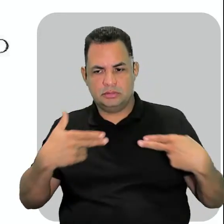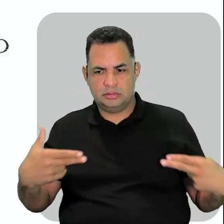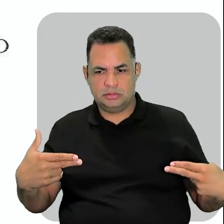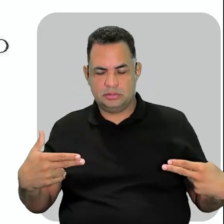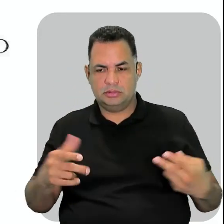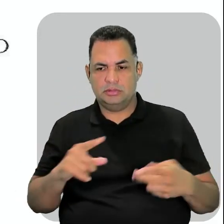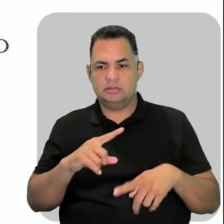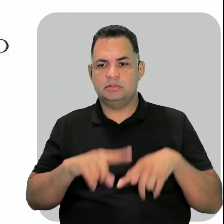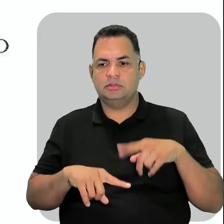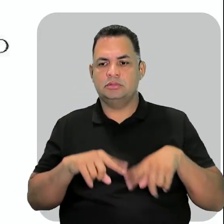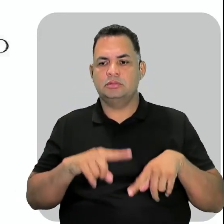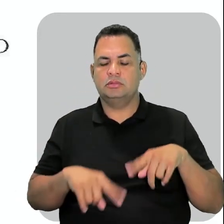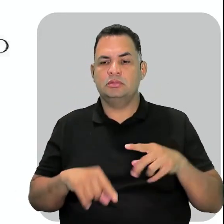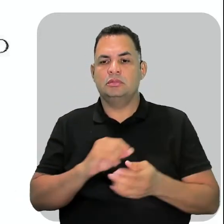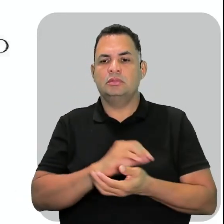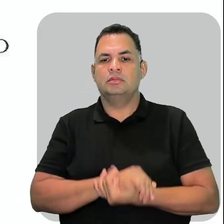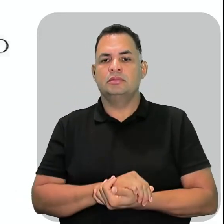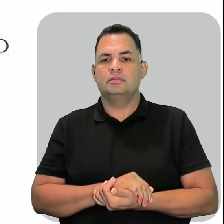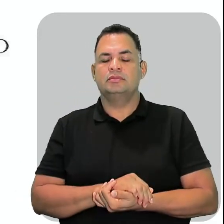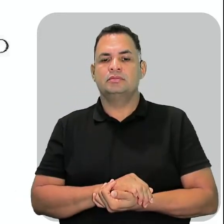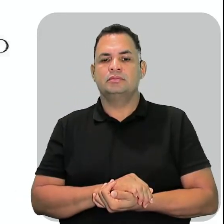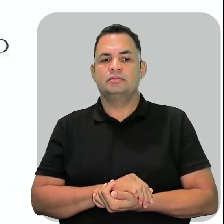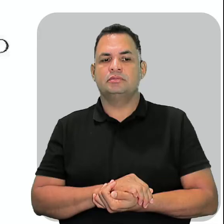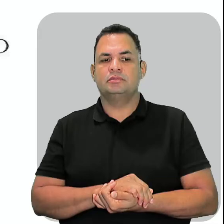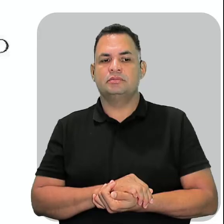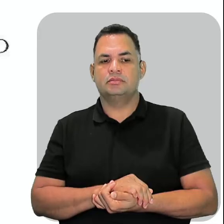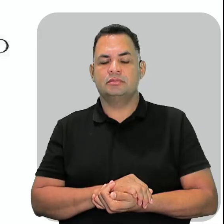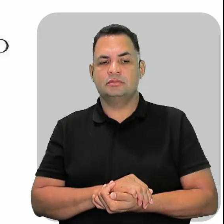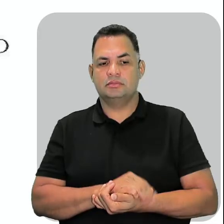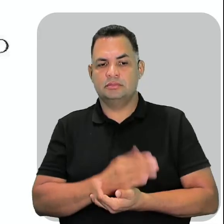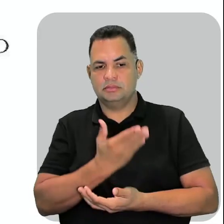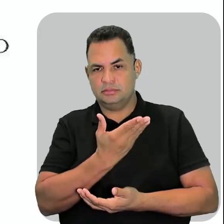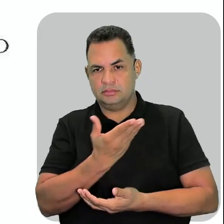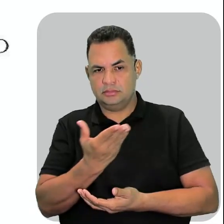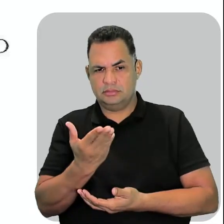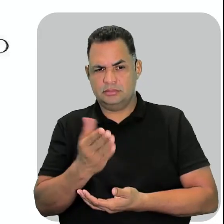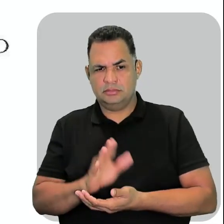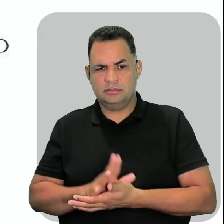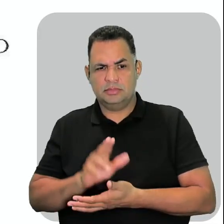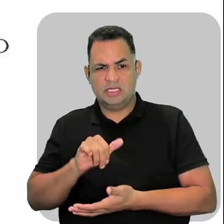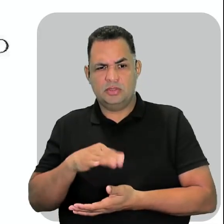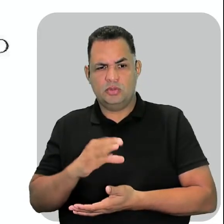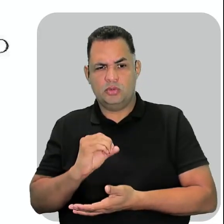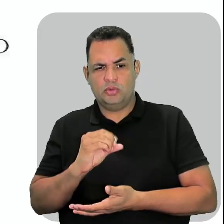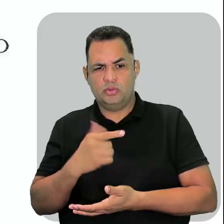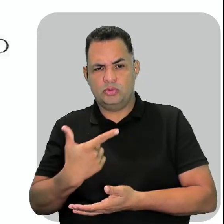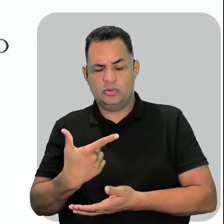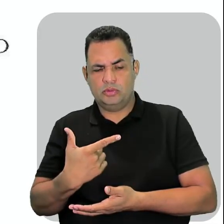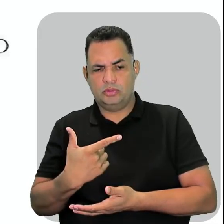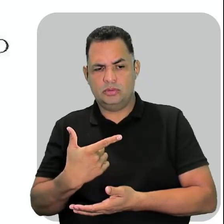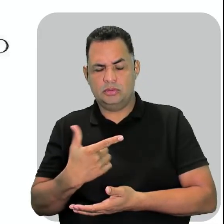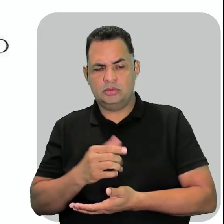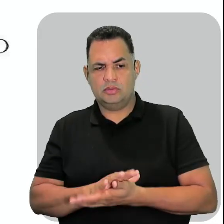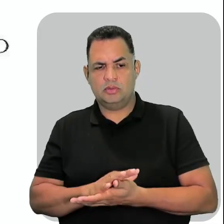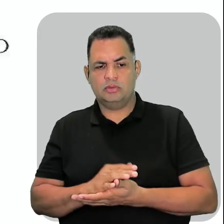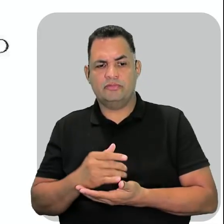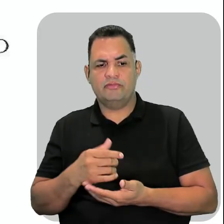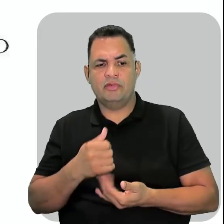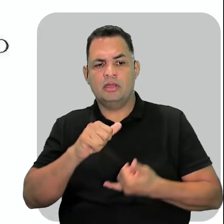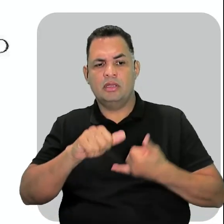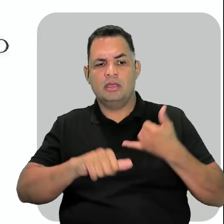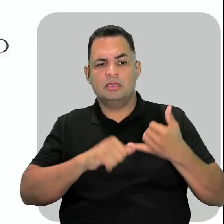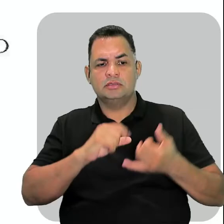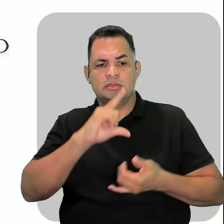Olha só o que tem. Nós temos aqui o nitro composto, e quando a gente fala de reação de